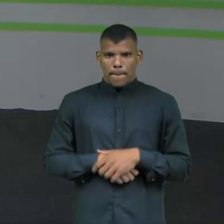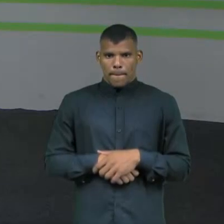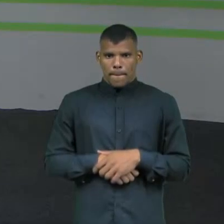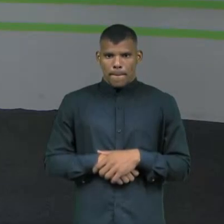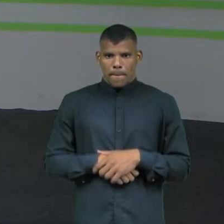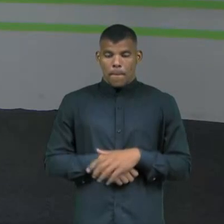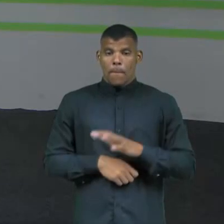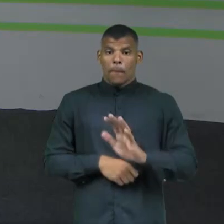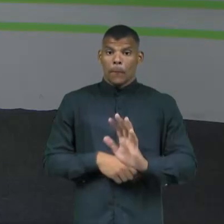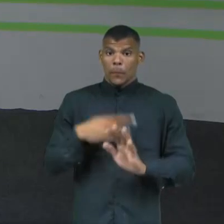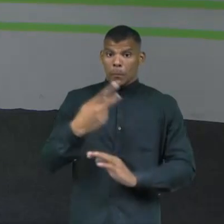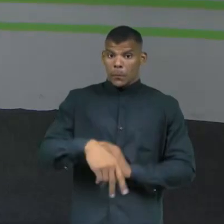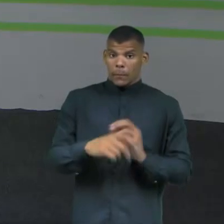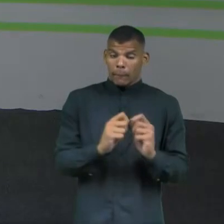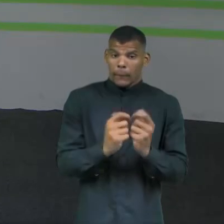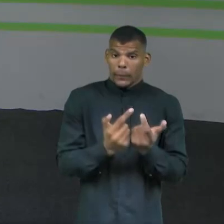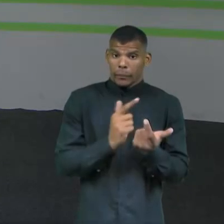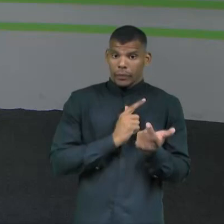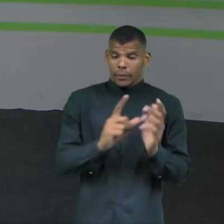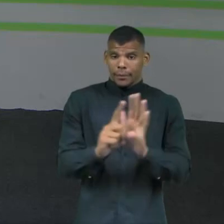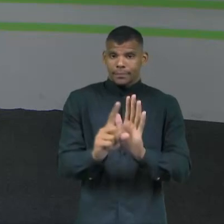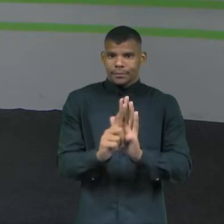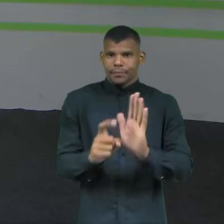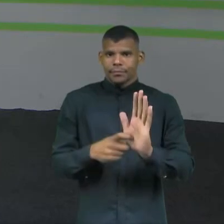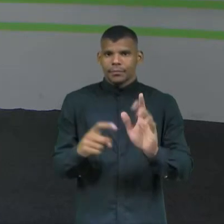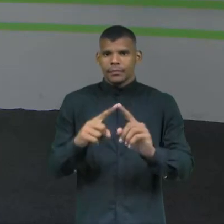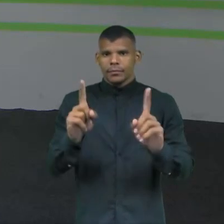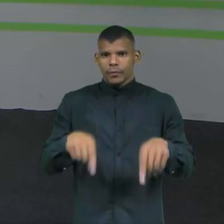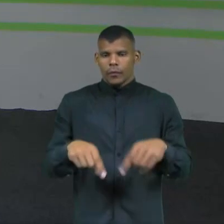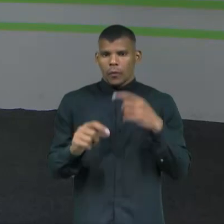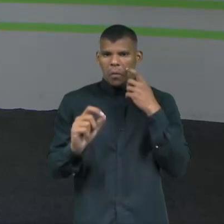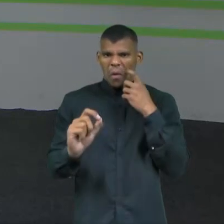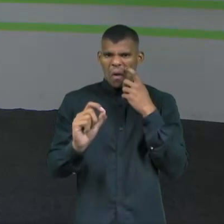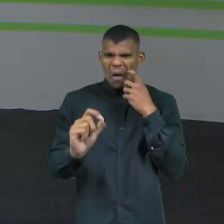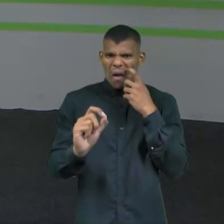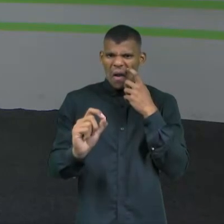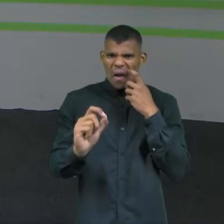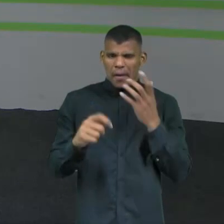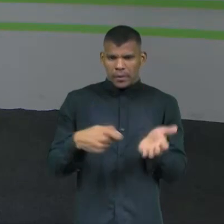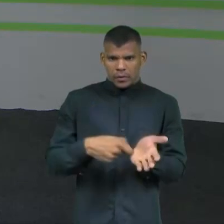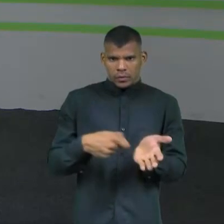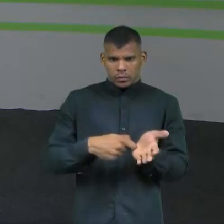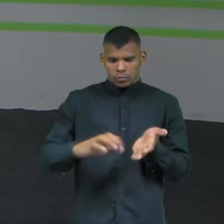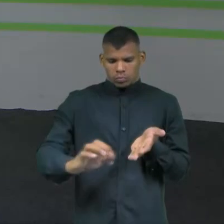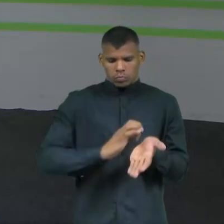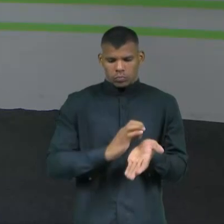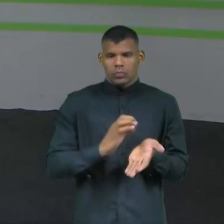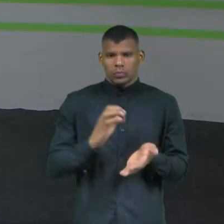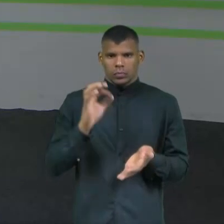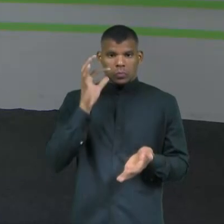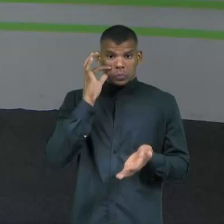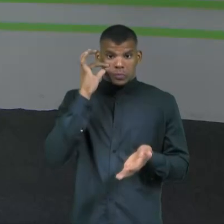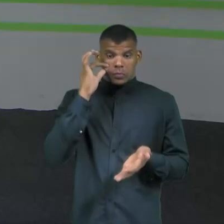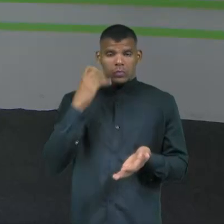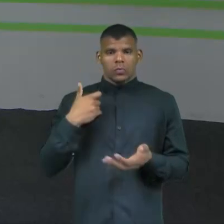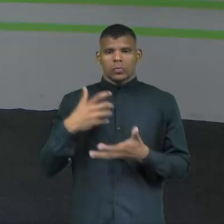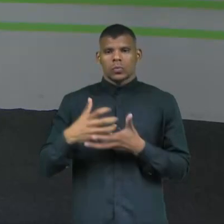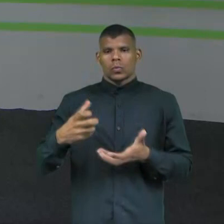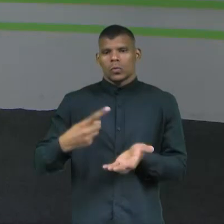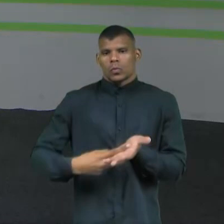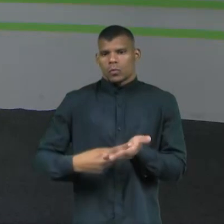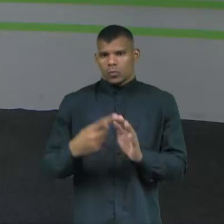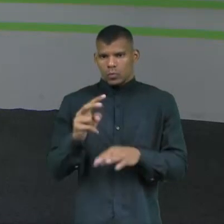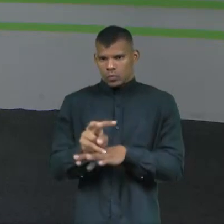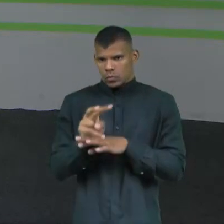Tramita na Assembleia Legislativa um projeto de lei que obriga a assinatura física de idosos em contratos de